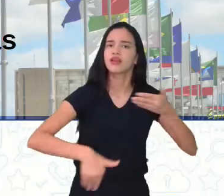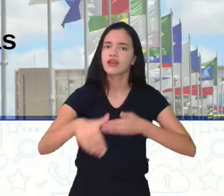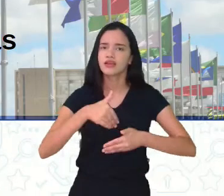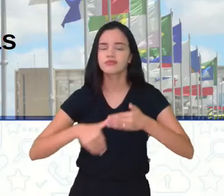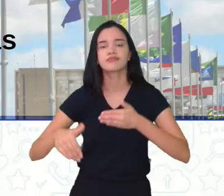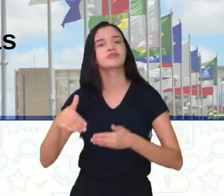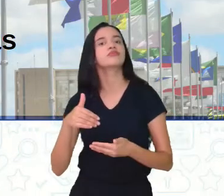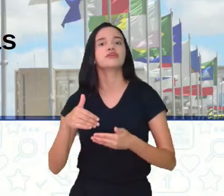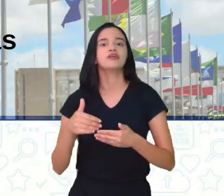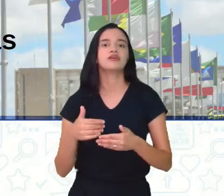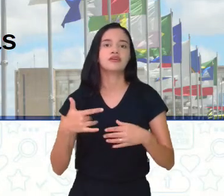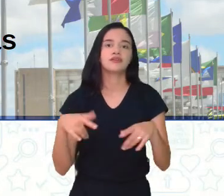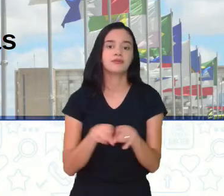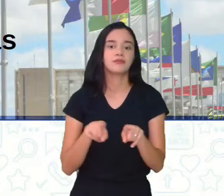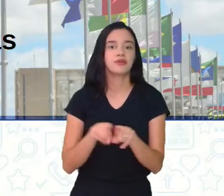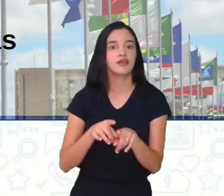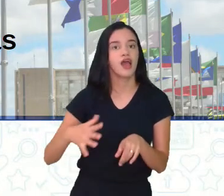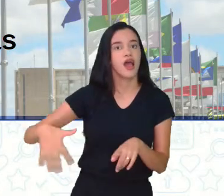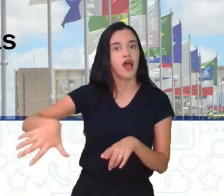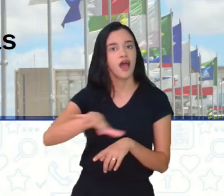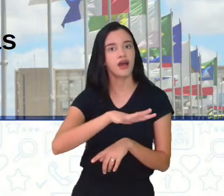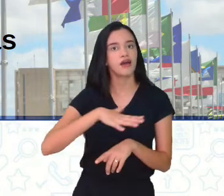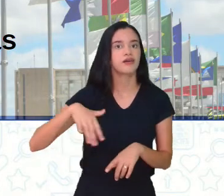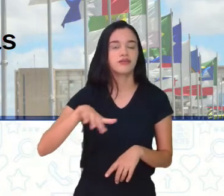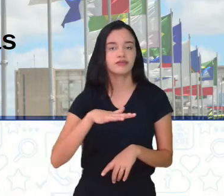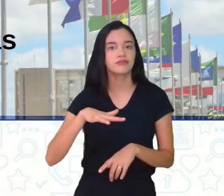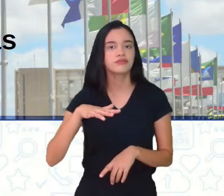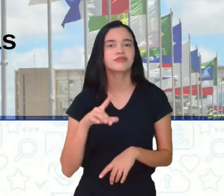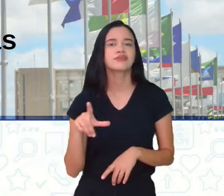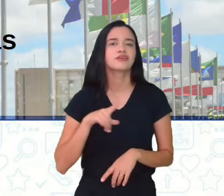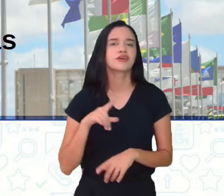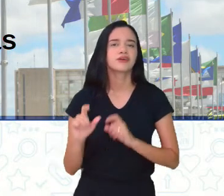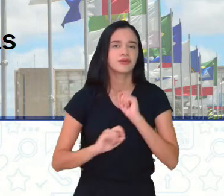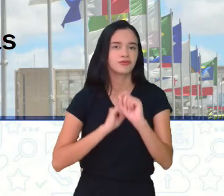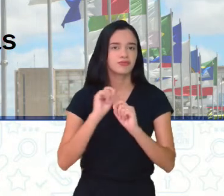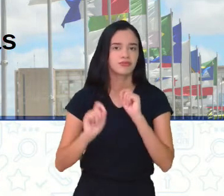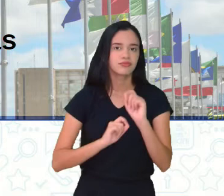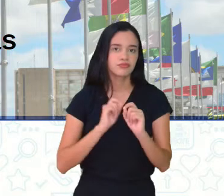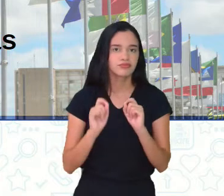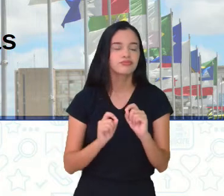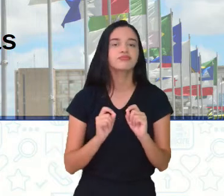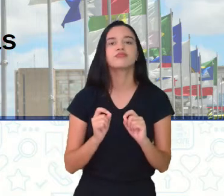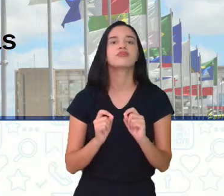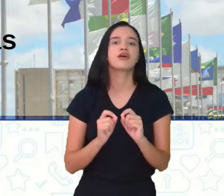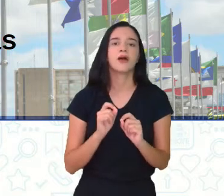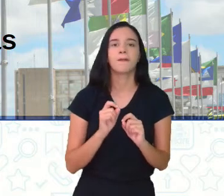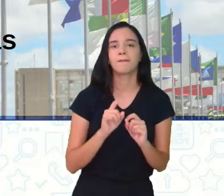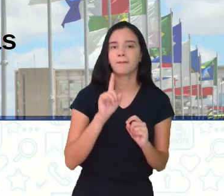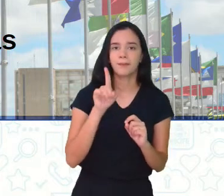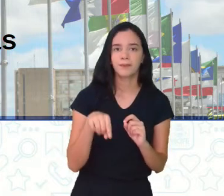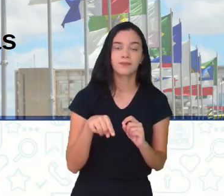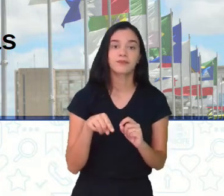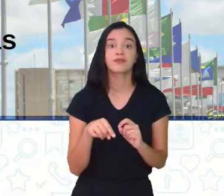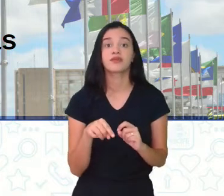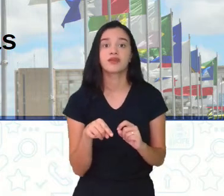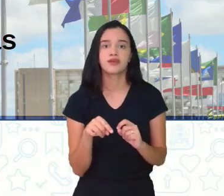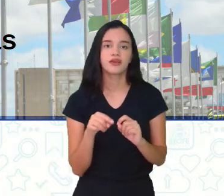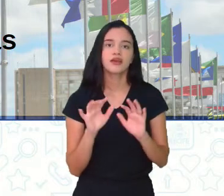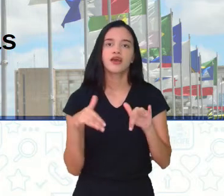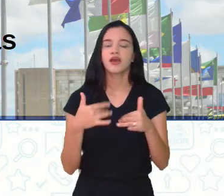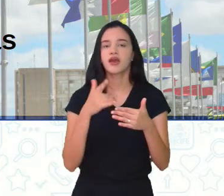isso, a região já vai receber aí outros critérios